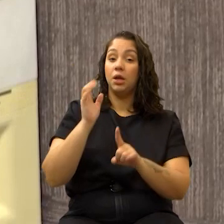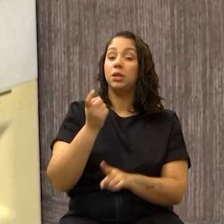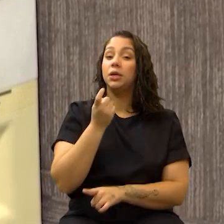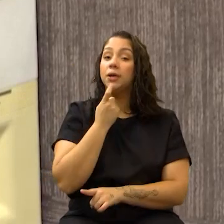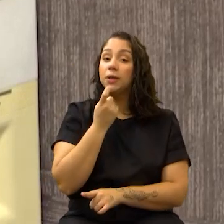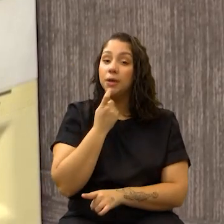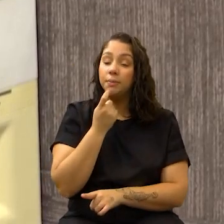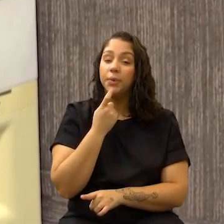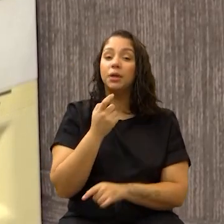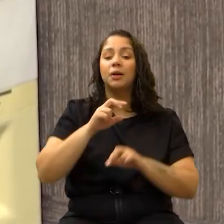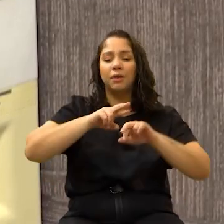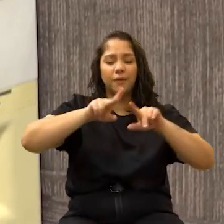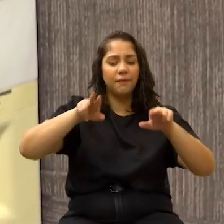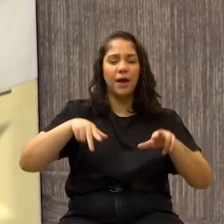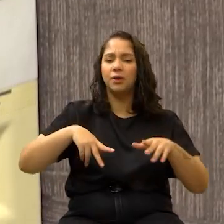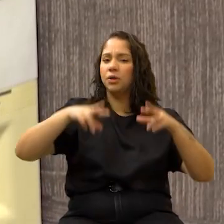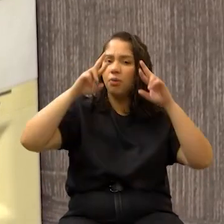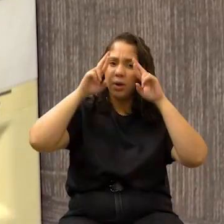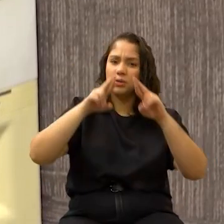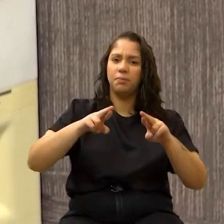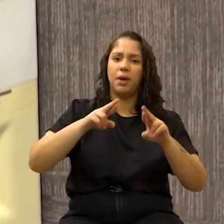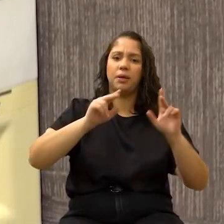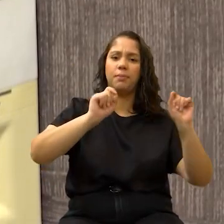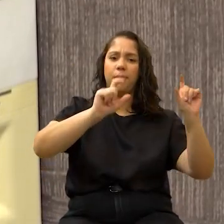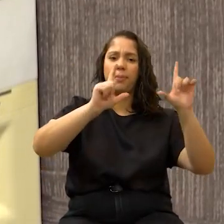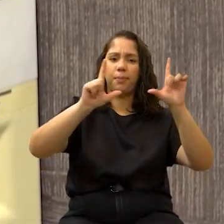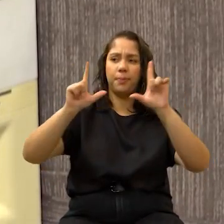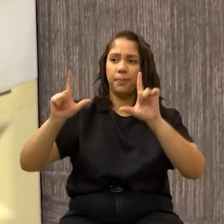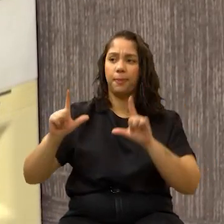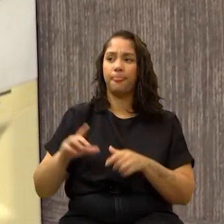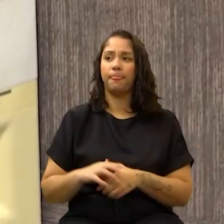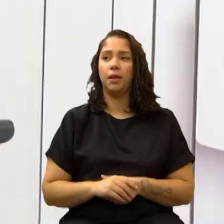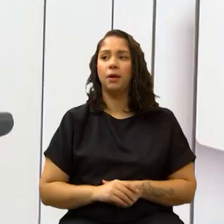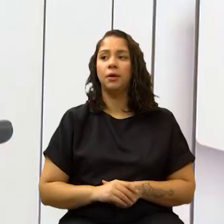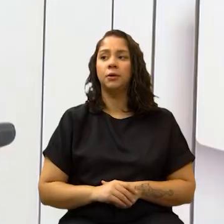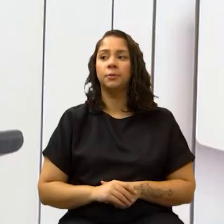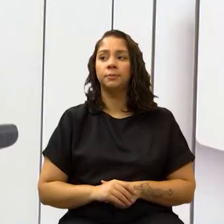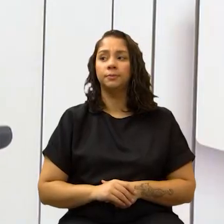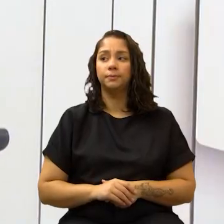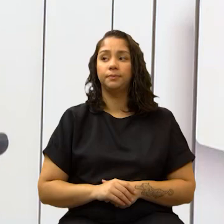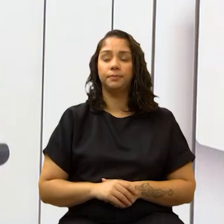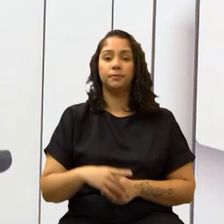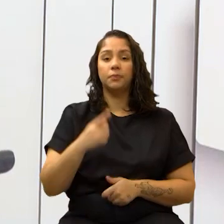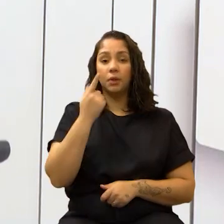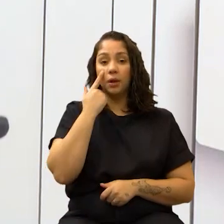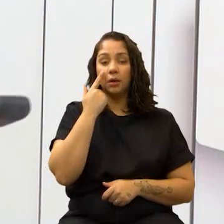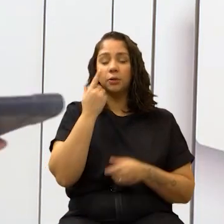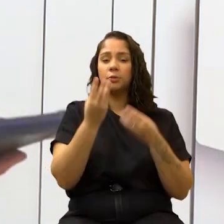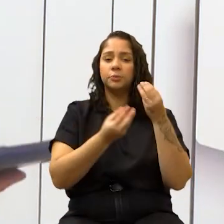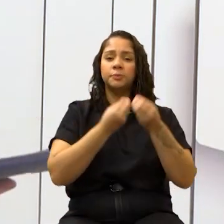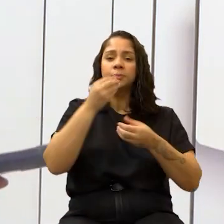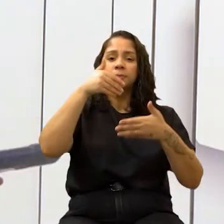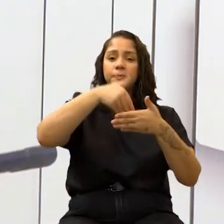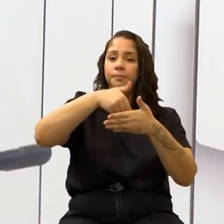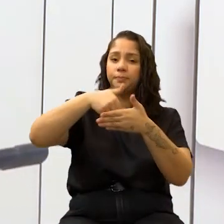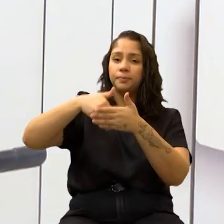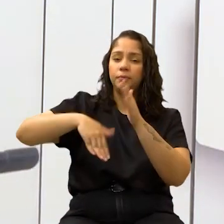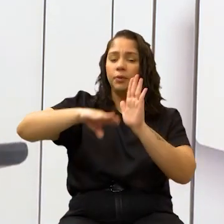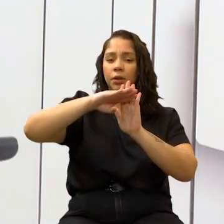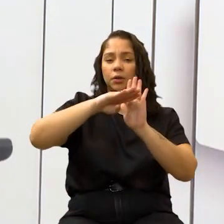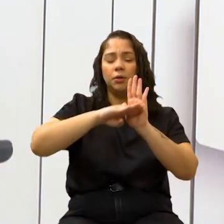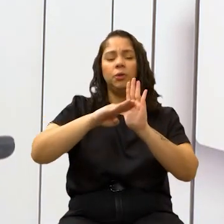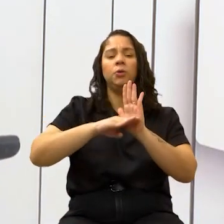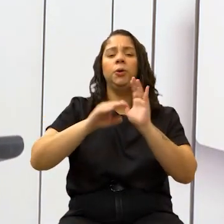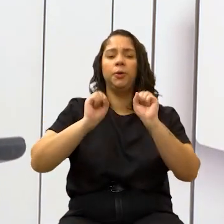afetam na nossa cidade de Campinas, que é muitos que não respeitam a sinalização. Para conferir como ficou a votação de todos